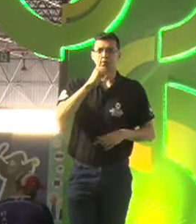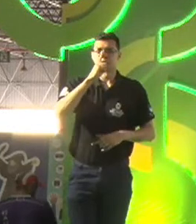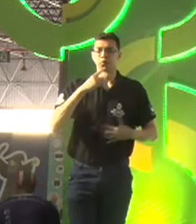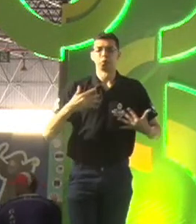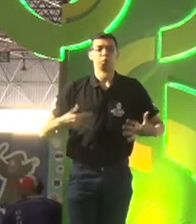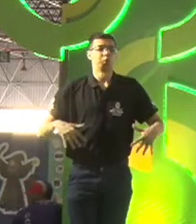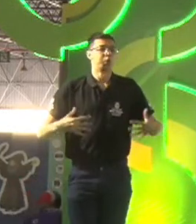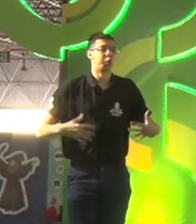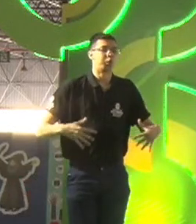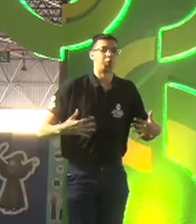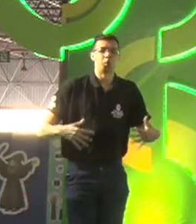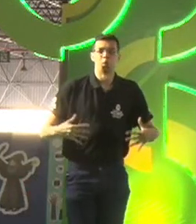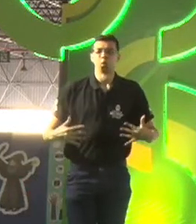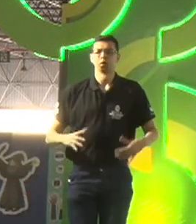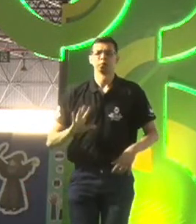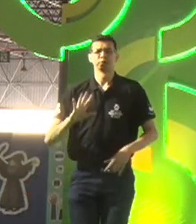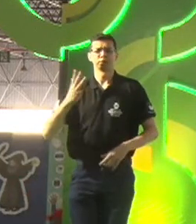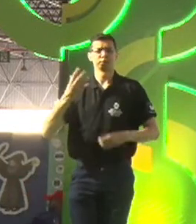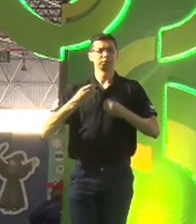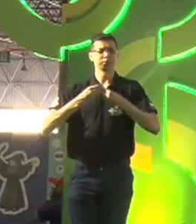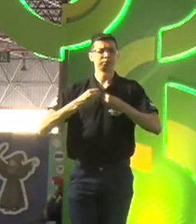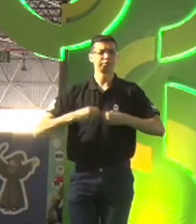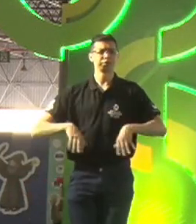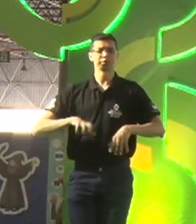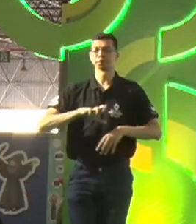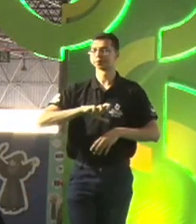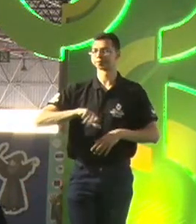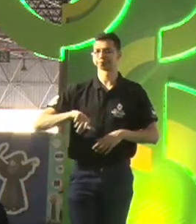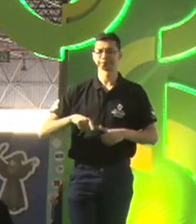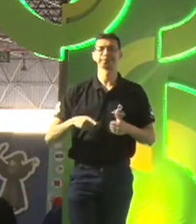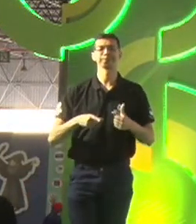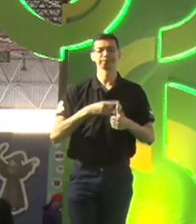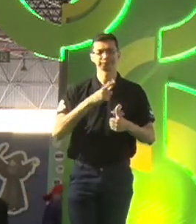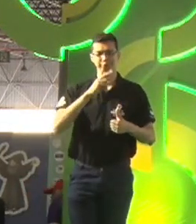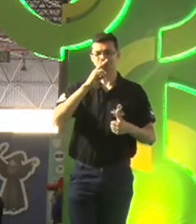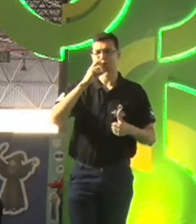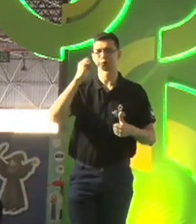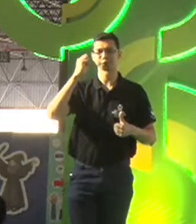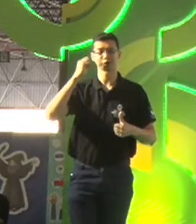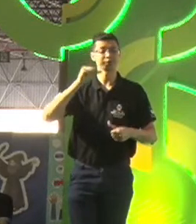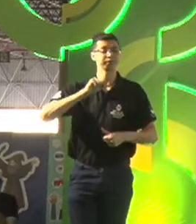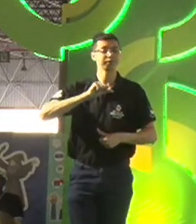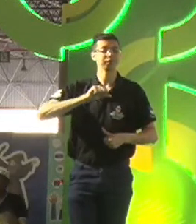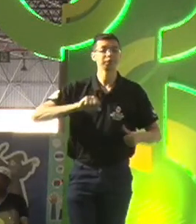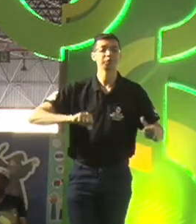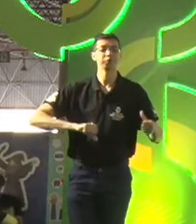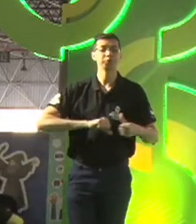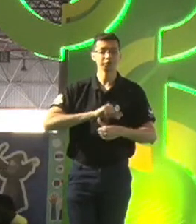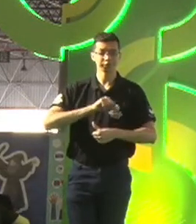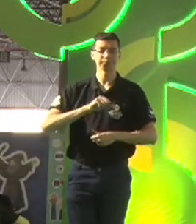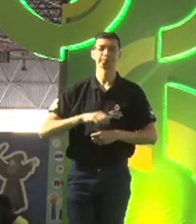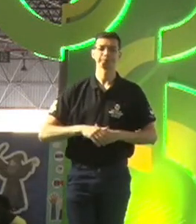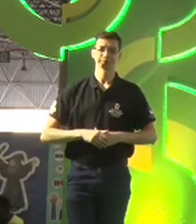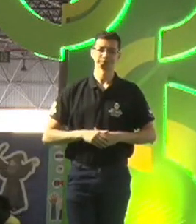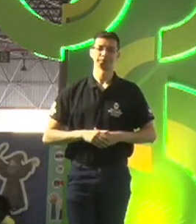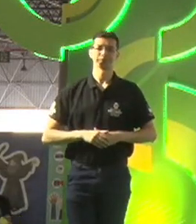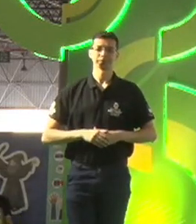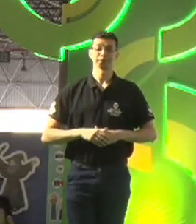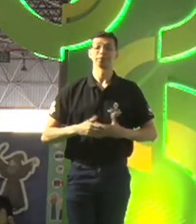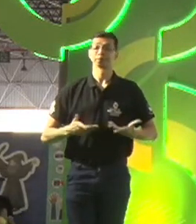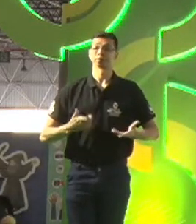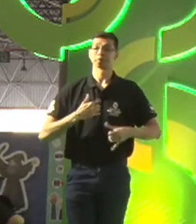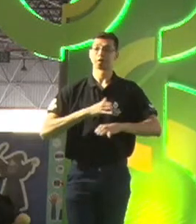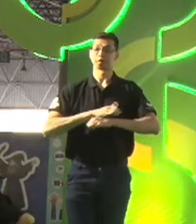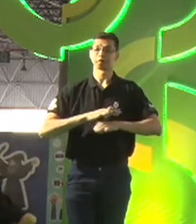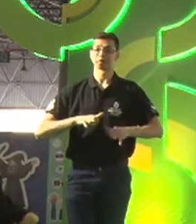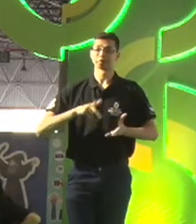roubou iria causar algum dano ele Então esse foi o primeiro Impacto que causou E como eu disse Graças justamente essa